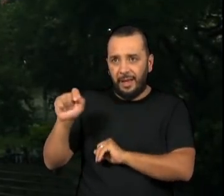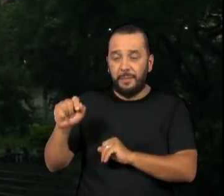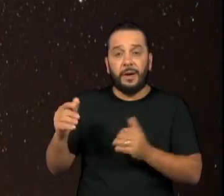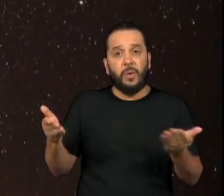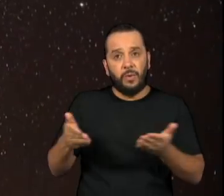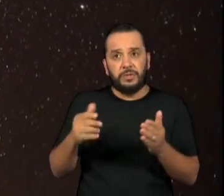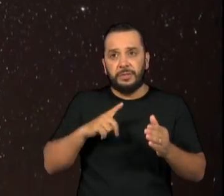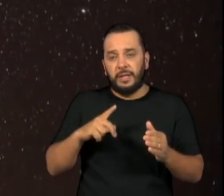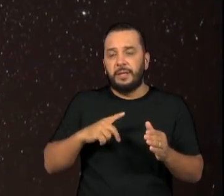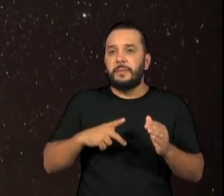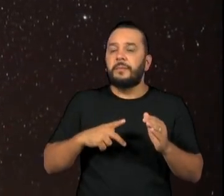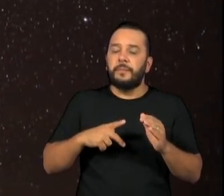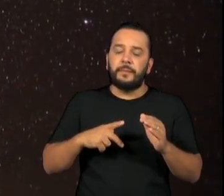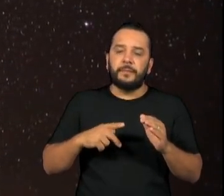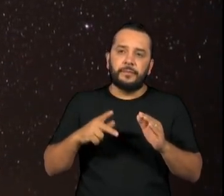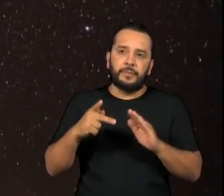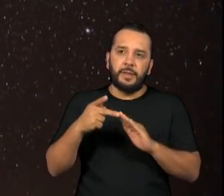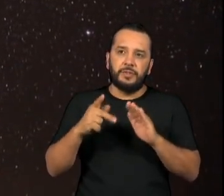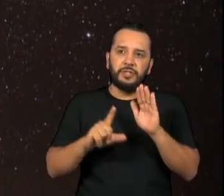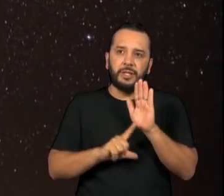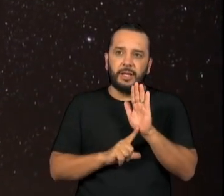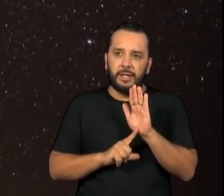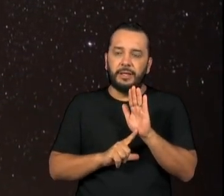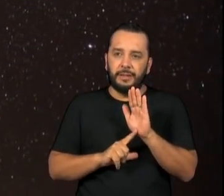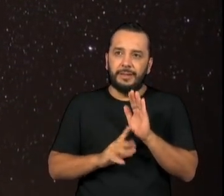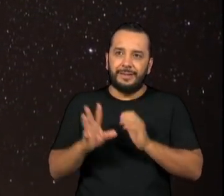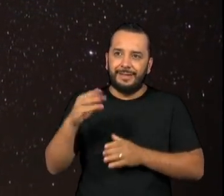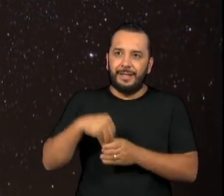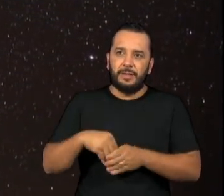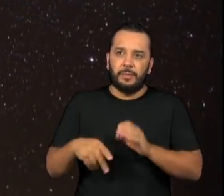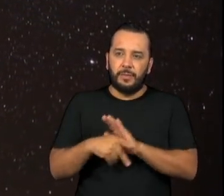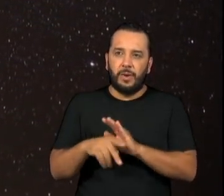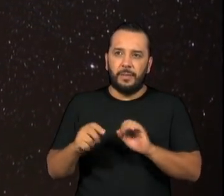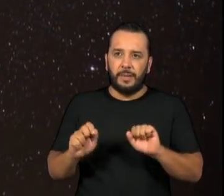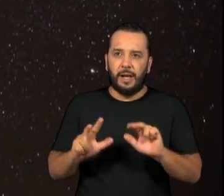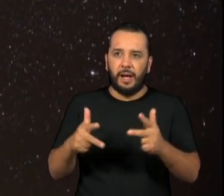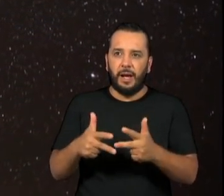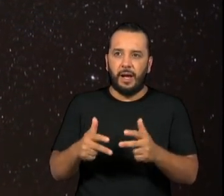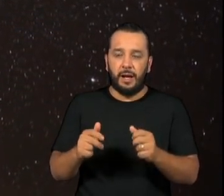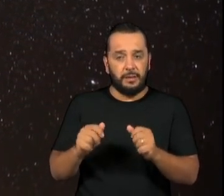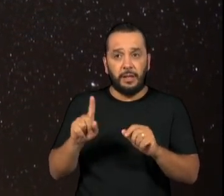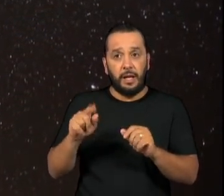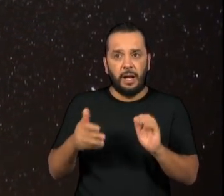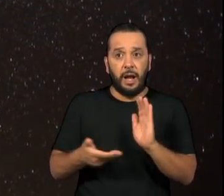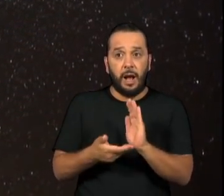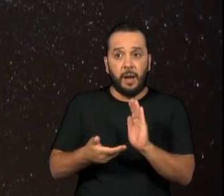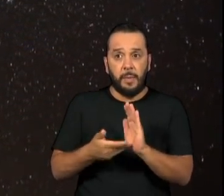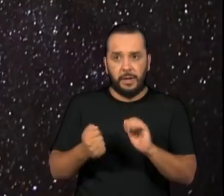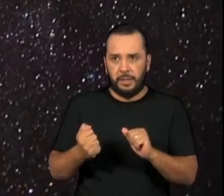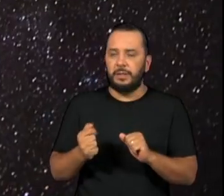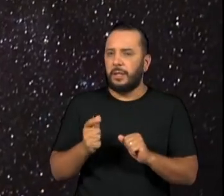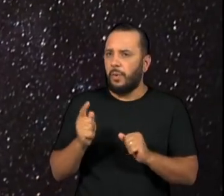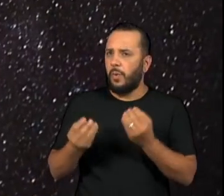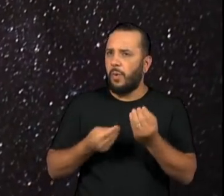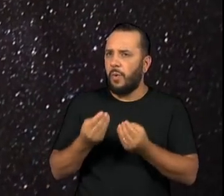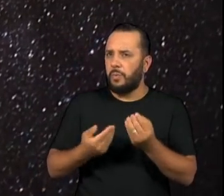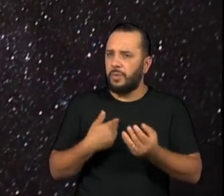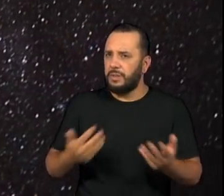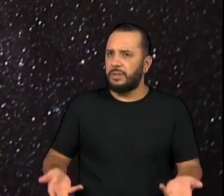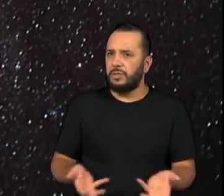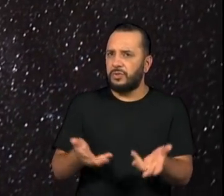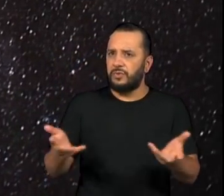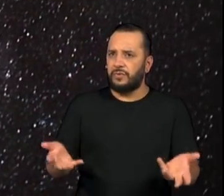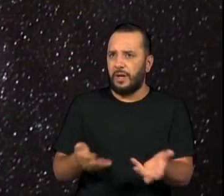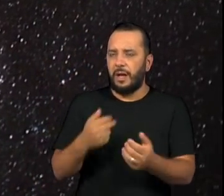Câmara dos Deputados. O primeiro deles é um projeto voltado a incentivar o